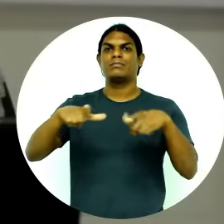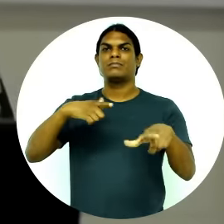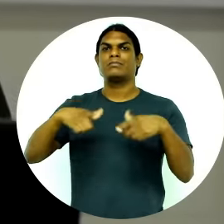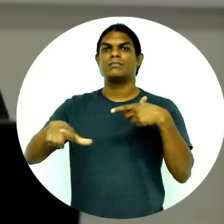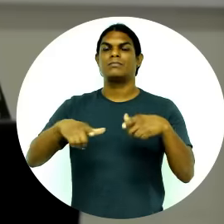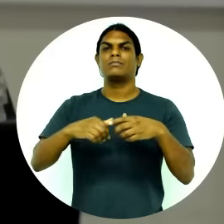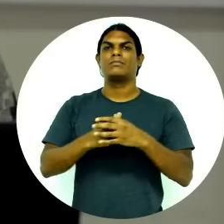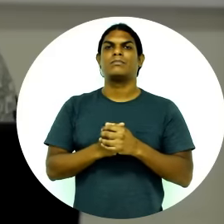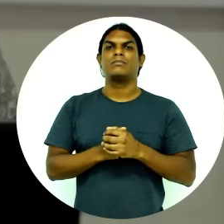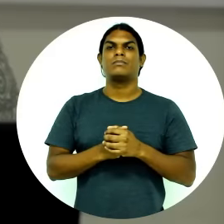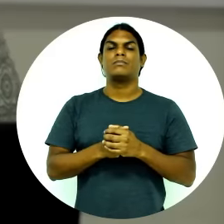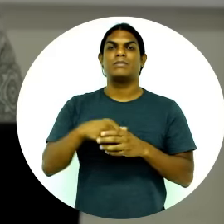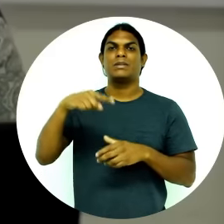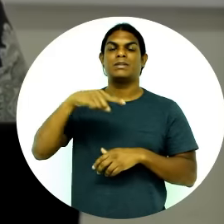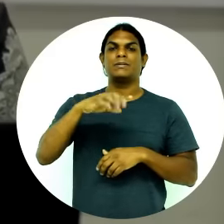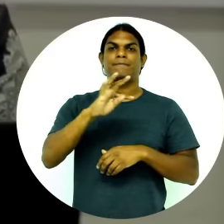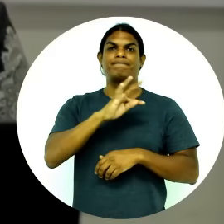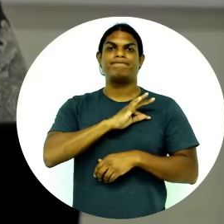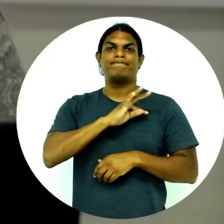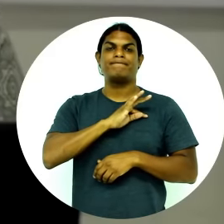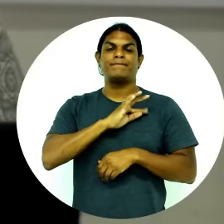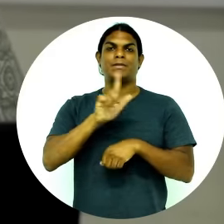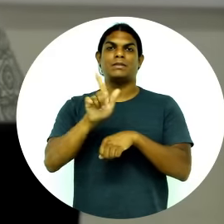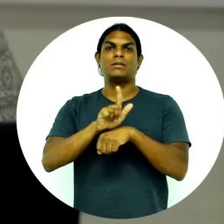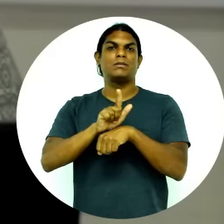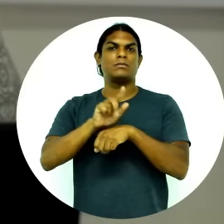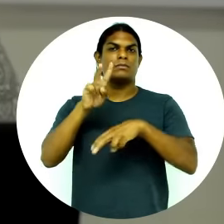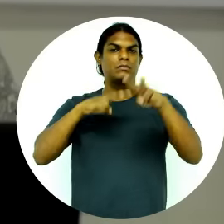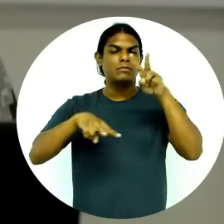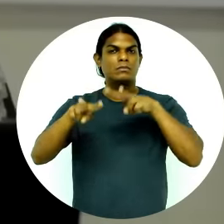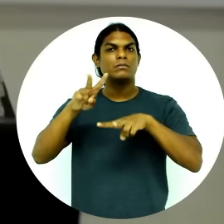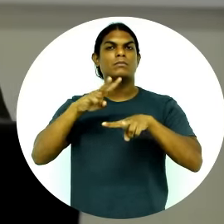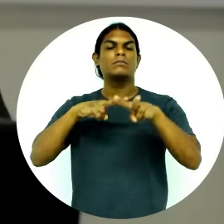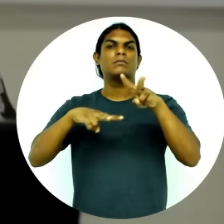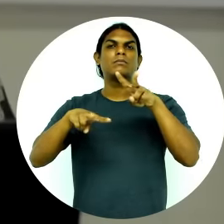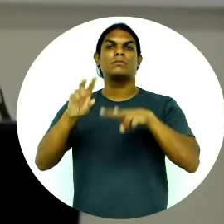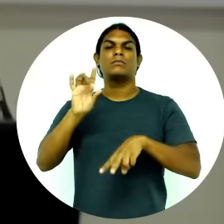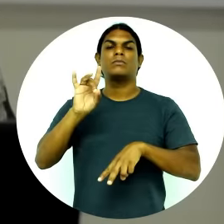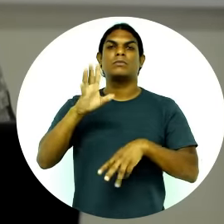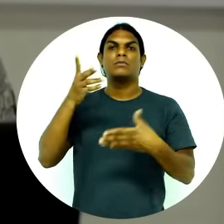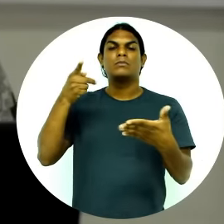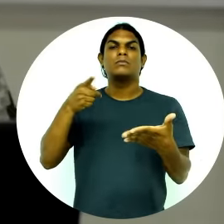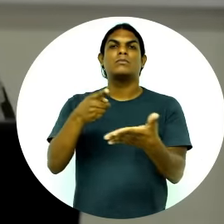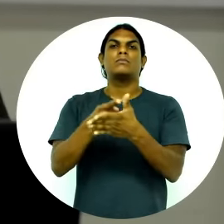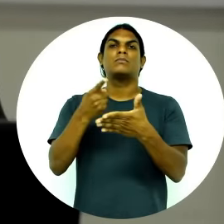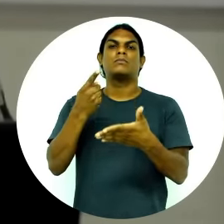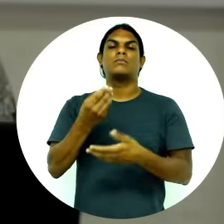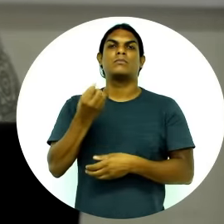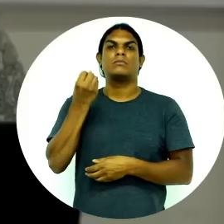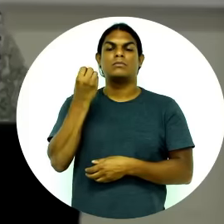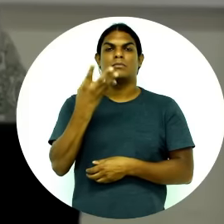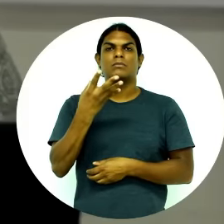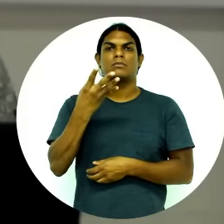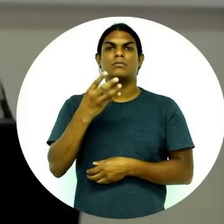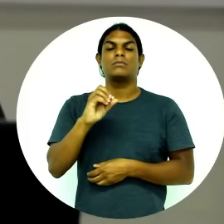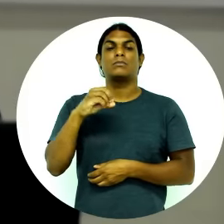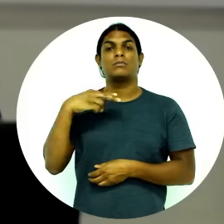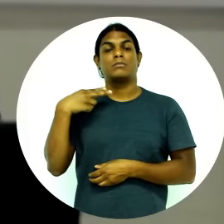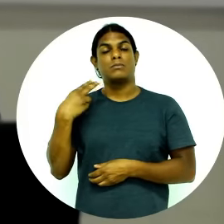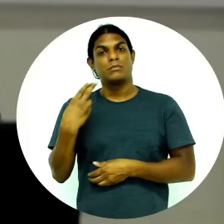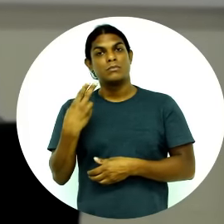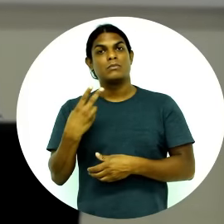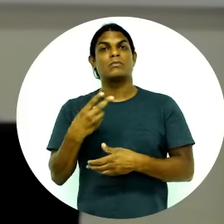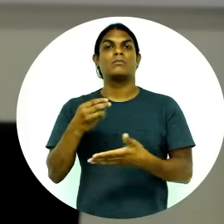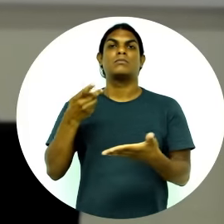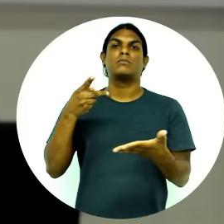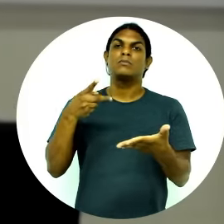Técnica por meio da qual o supervisor imediato observa e registra os fatos excepcionalmente positivos e